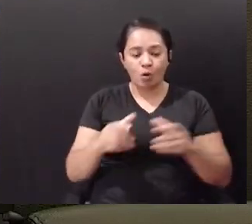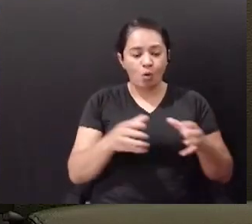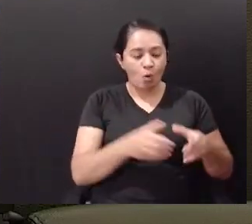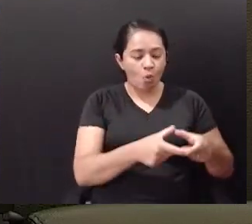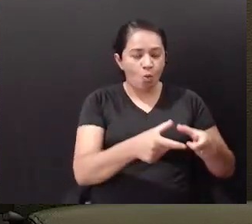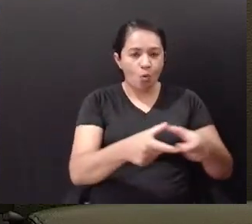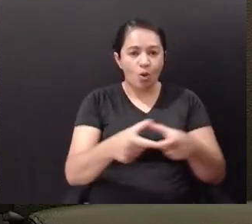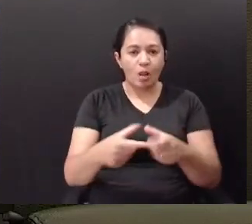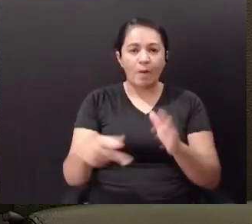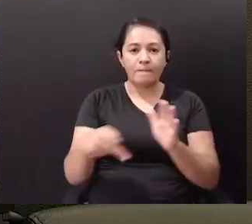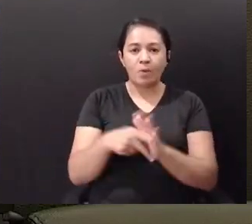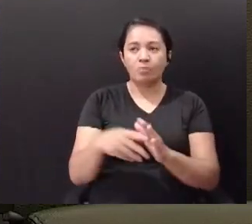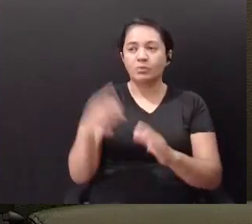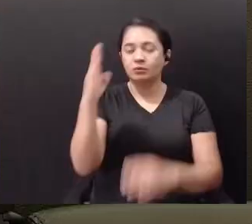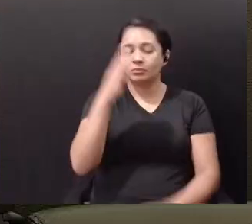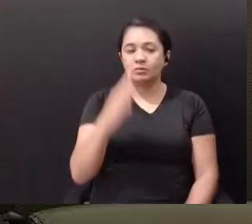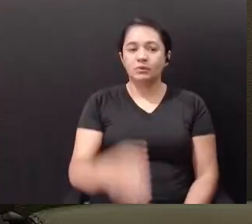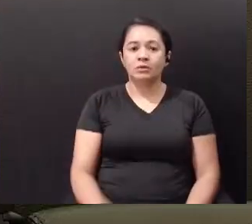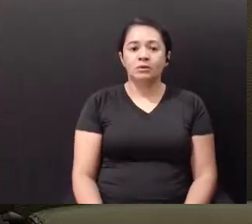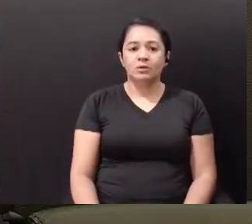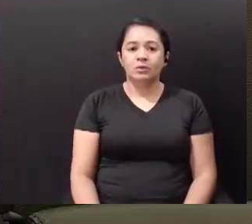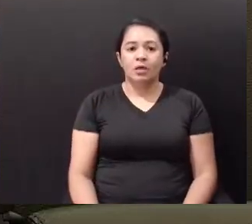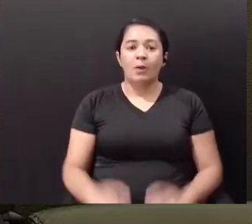brasileiras. O que também podemos pensar,